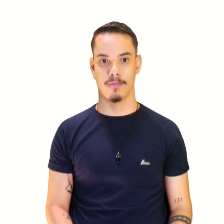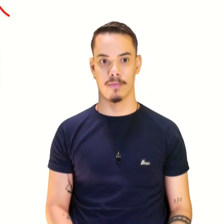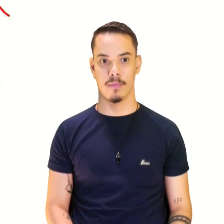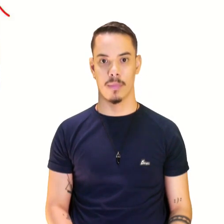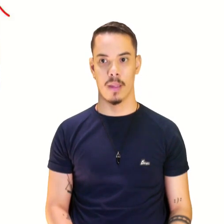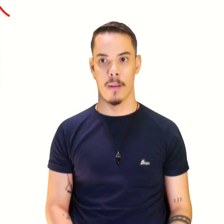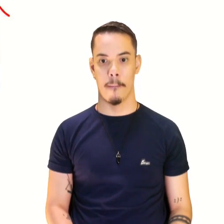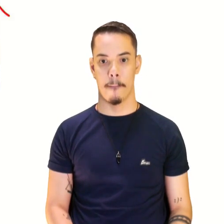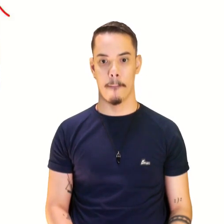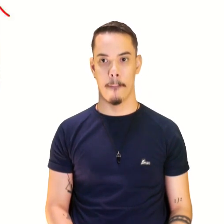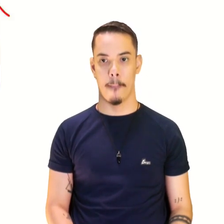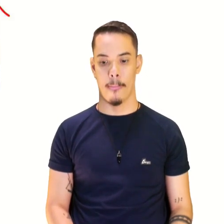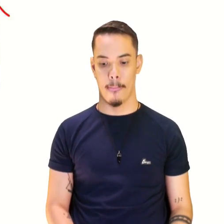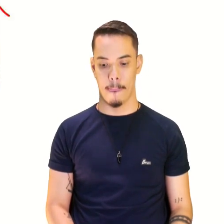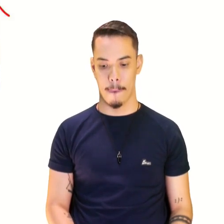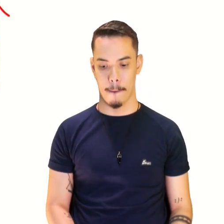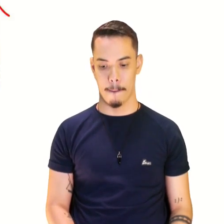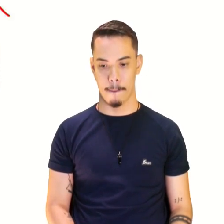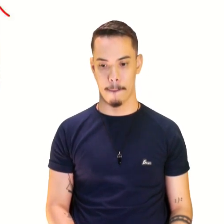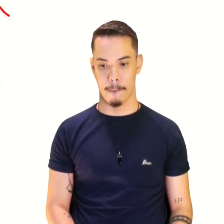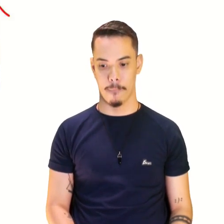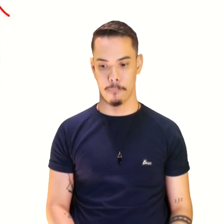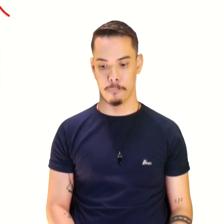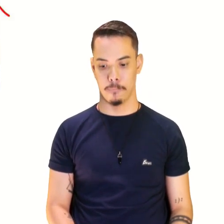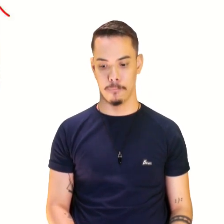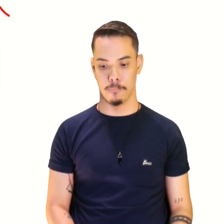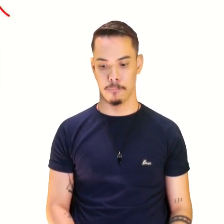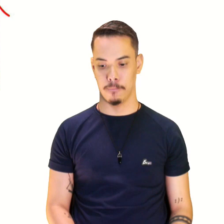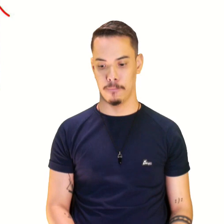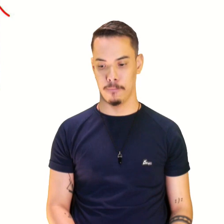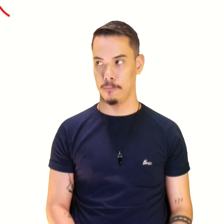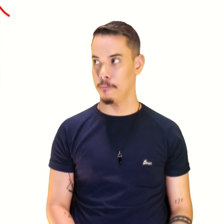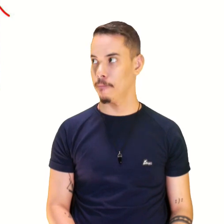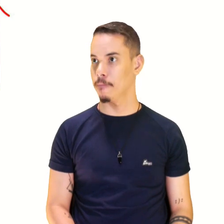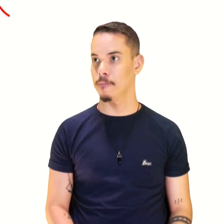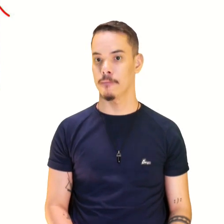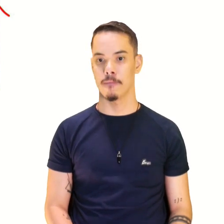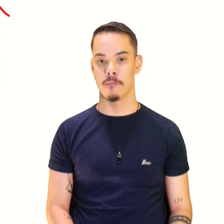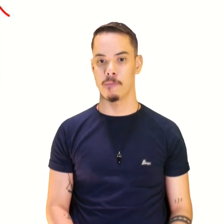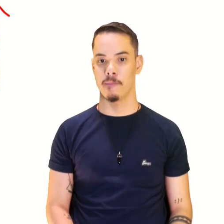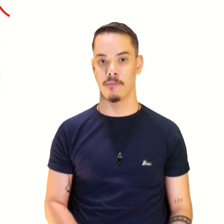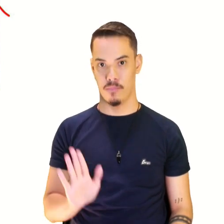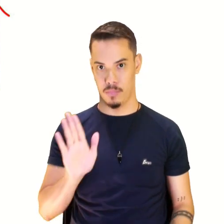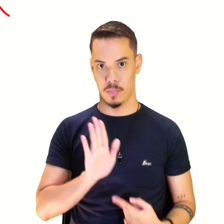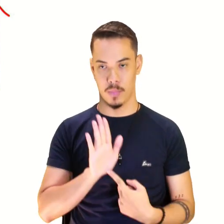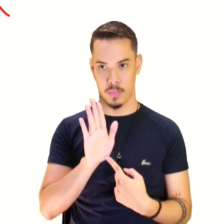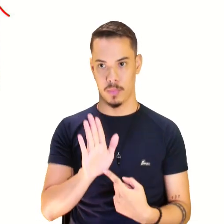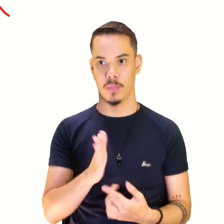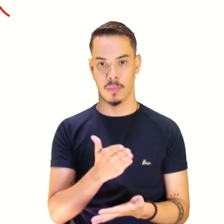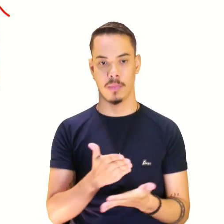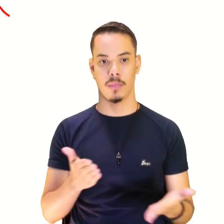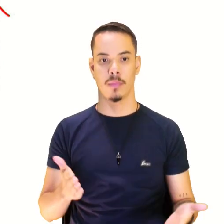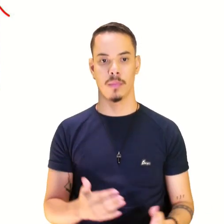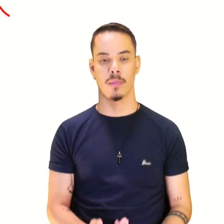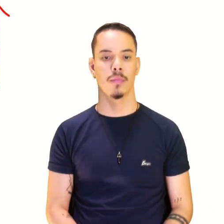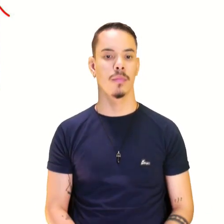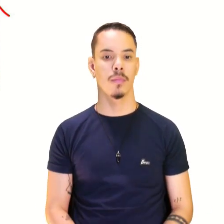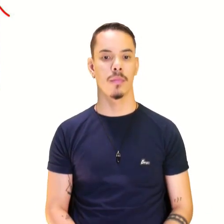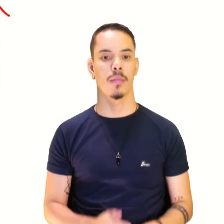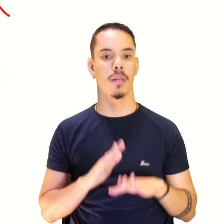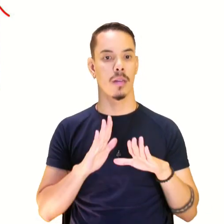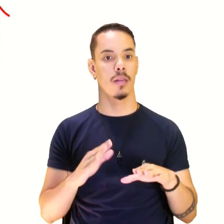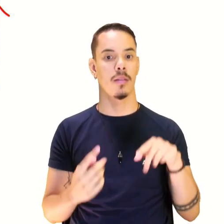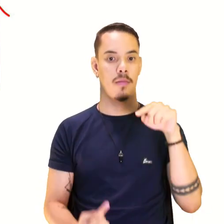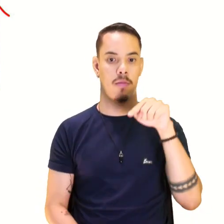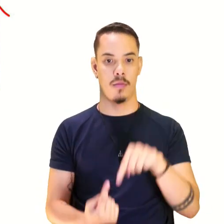Beleza. Então, claro, né? Então, o que a gente vai fazer aqui no cantinho, porque não tá mostrando, mas assim, se as grandezas são inversas, a gente